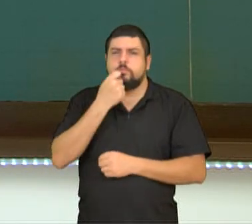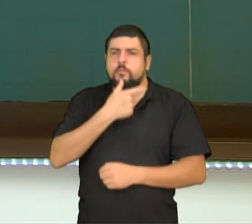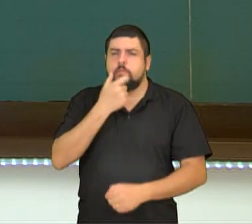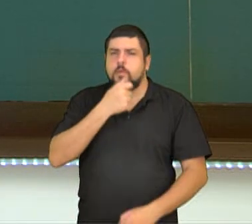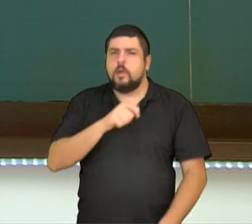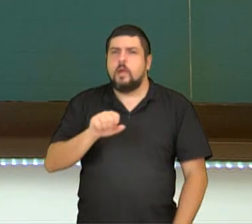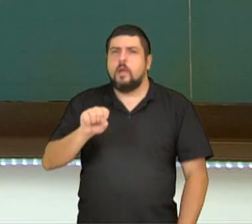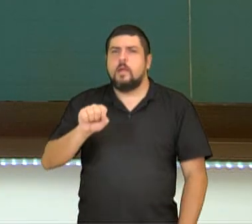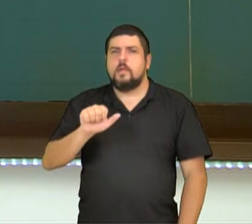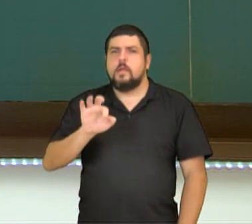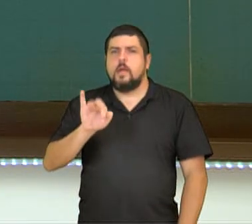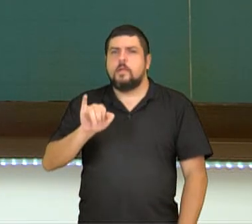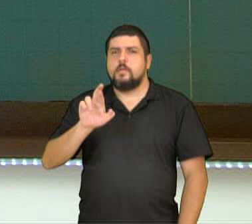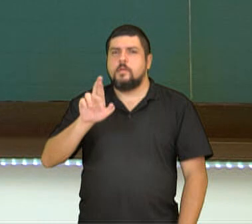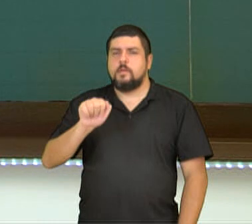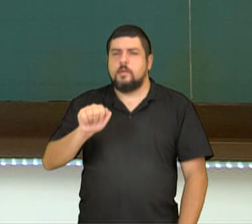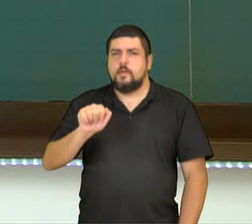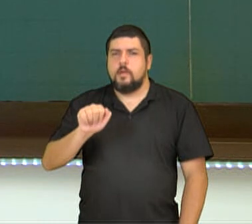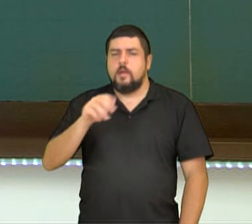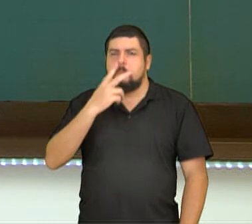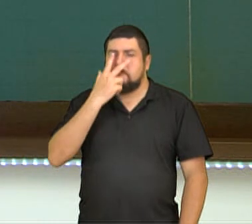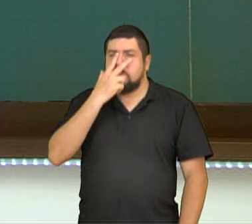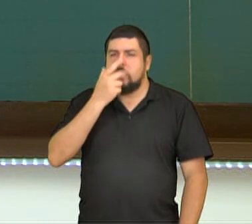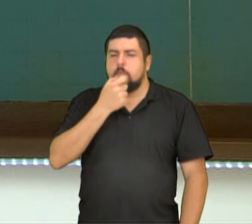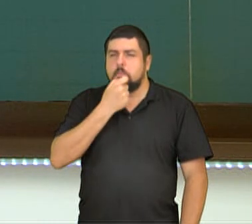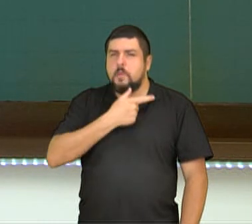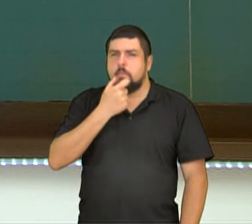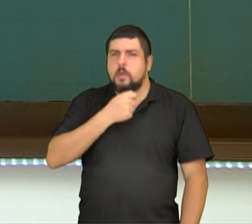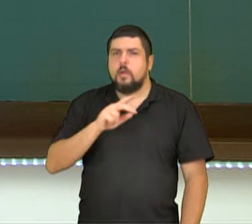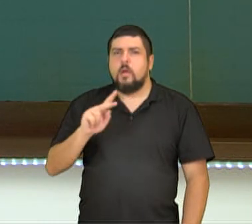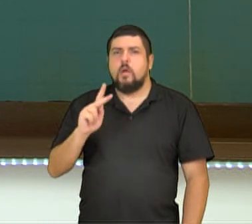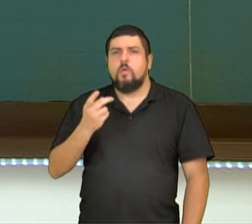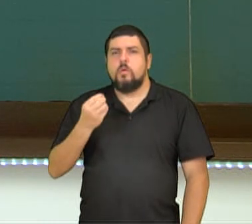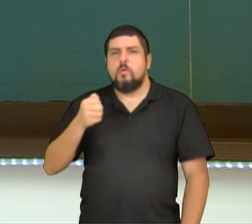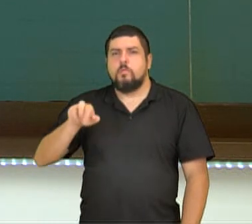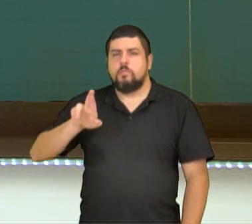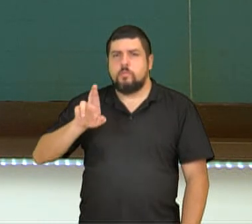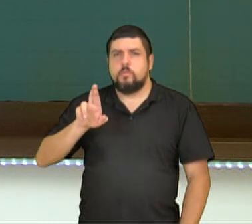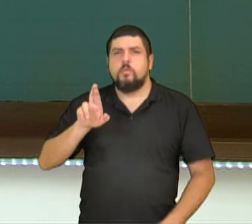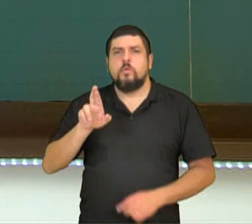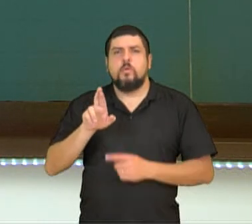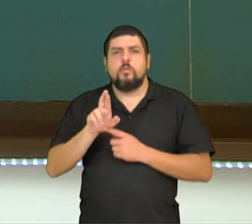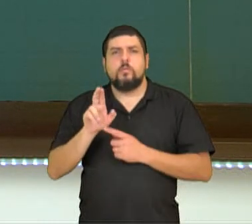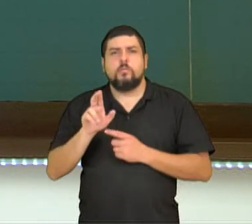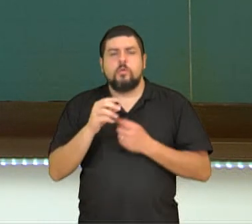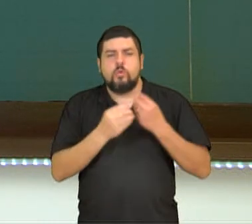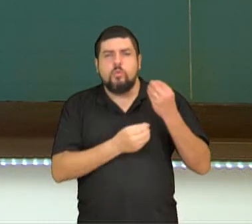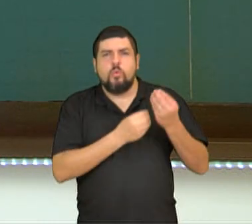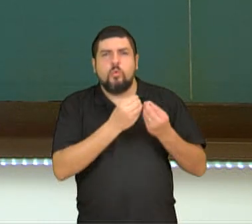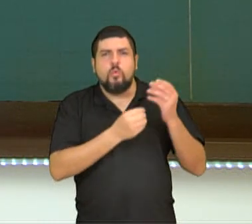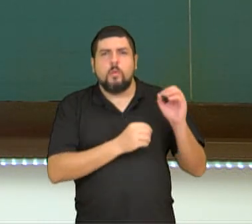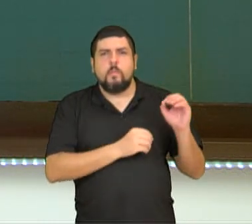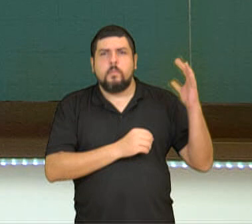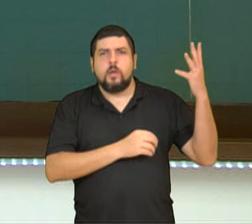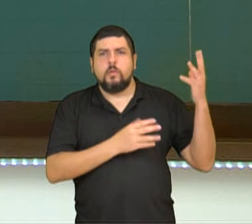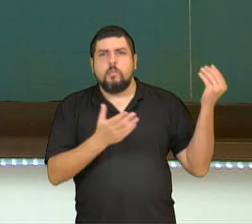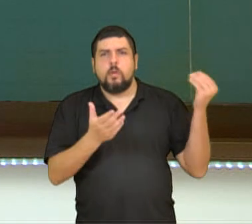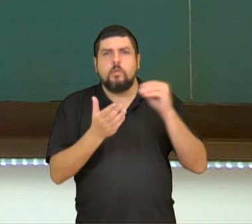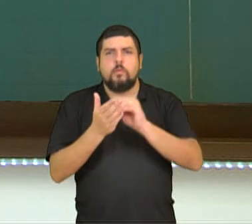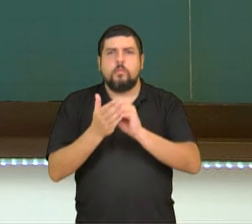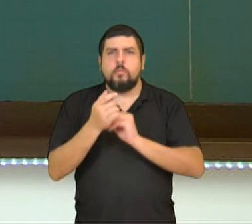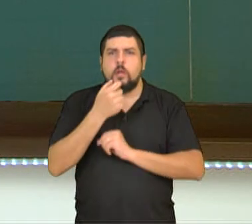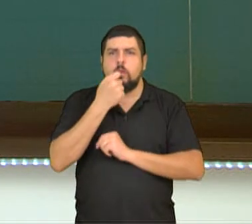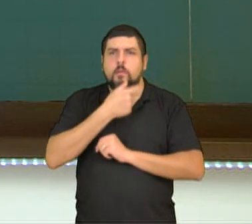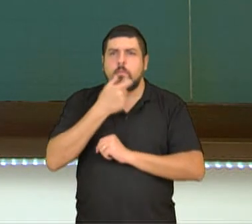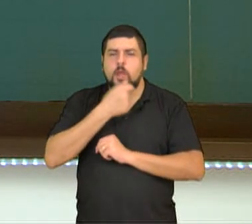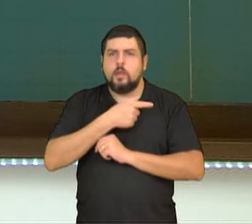com esse humor, com essa forma satírica de abordar a situação, promover ali o humor, até o